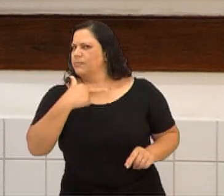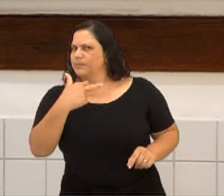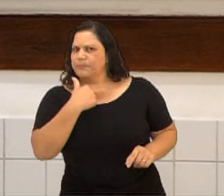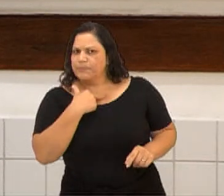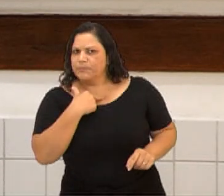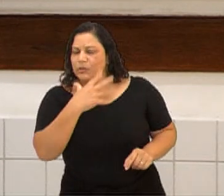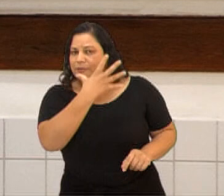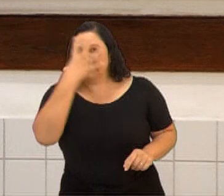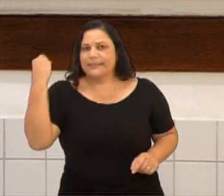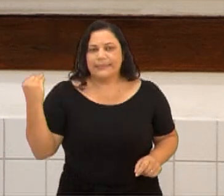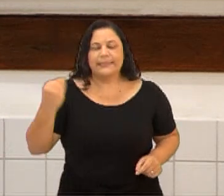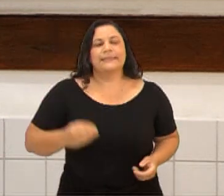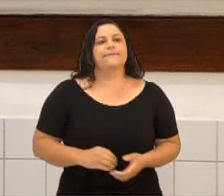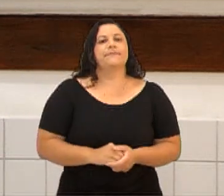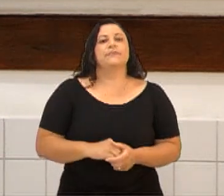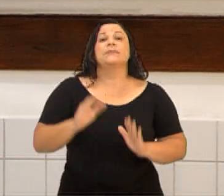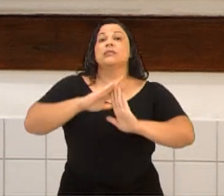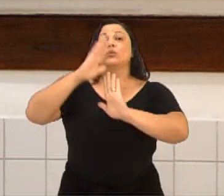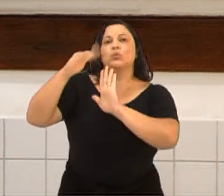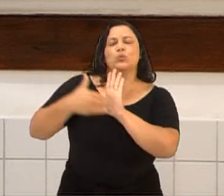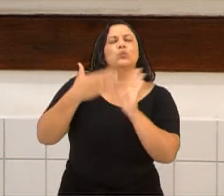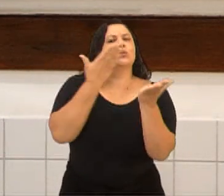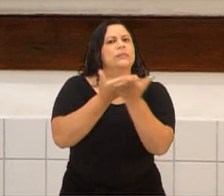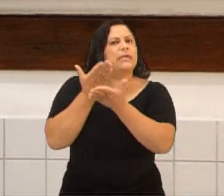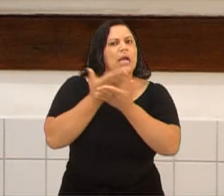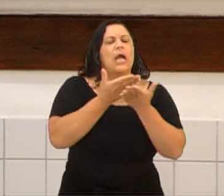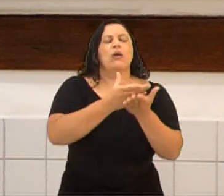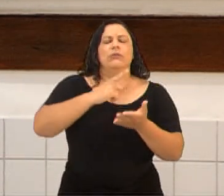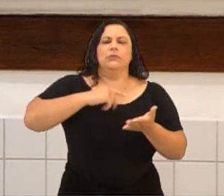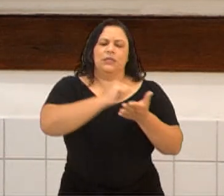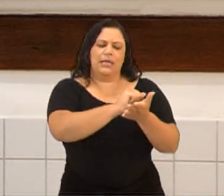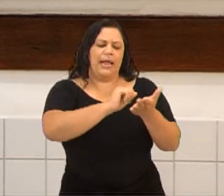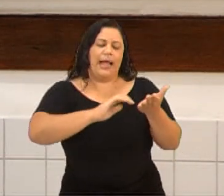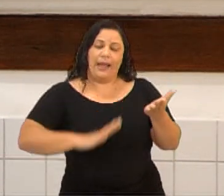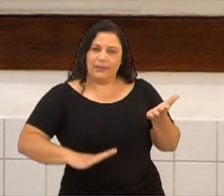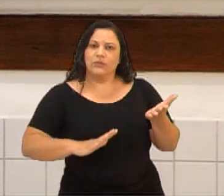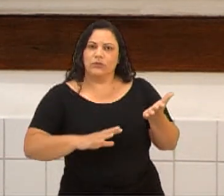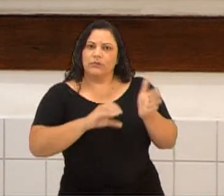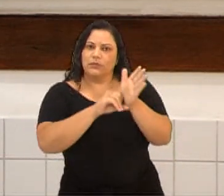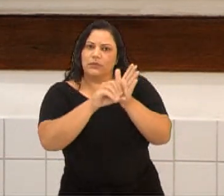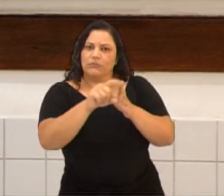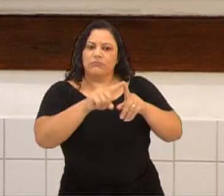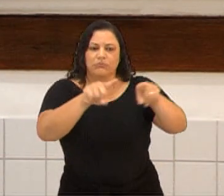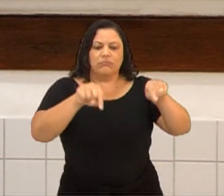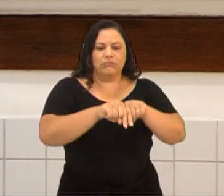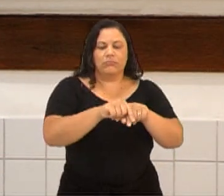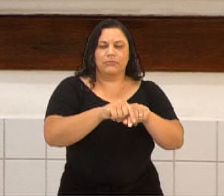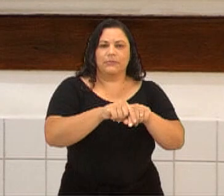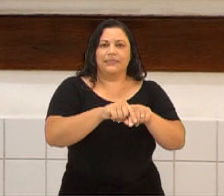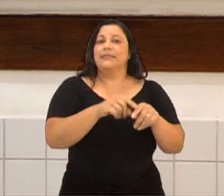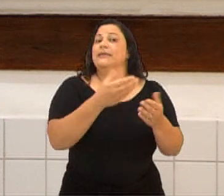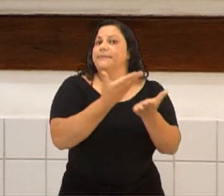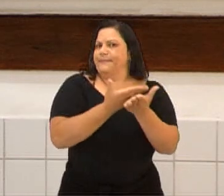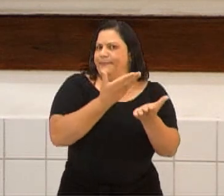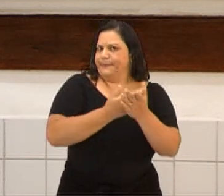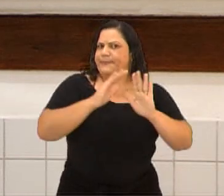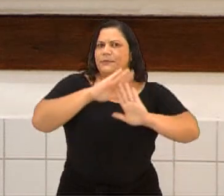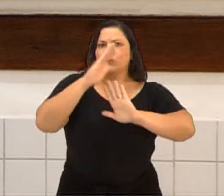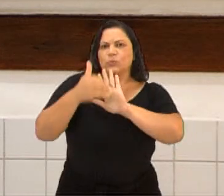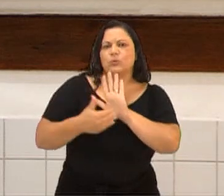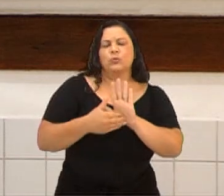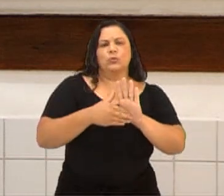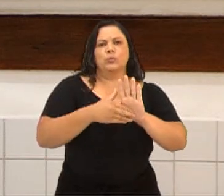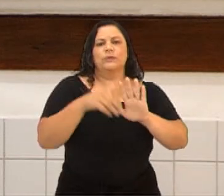Que toda a aula que a gente faz tem uma atividade lá no Classroom. Isso é de todas as matérias. Então, vocês precisam